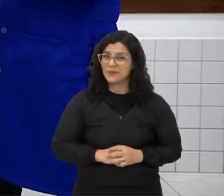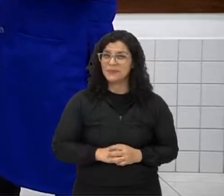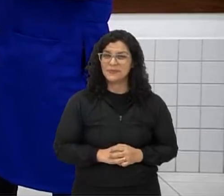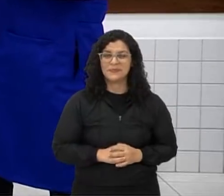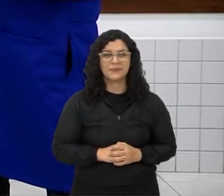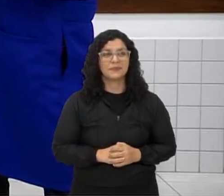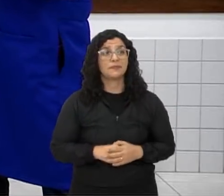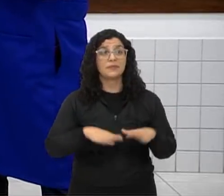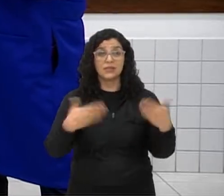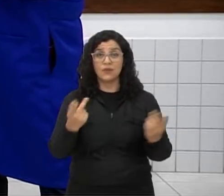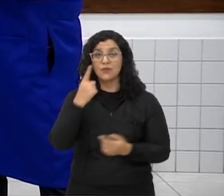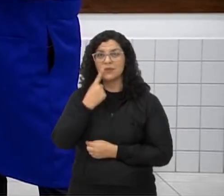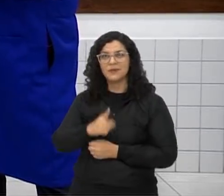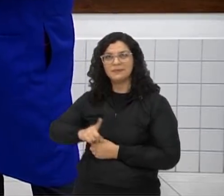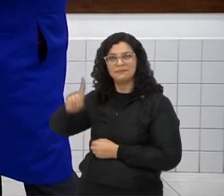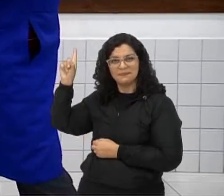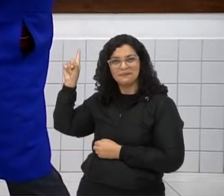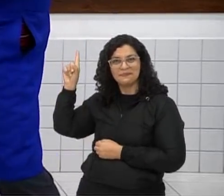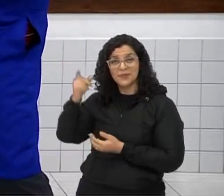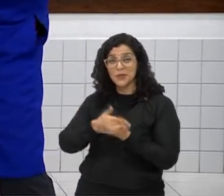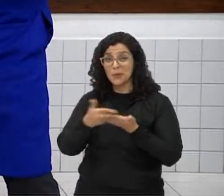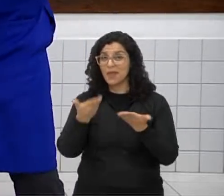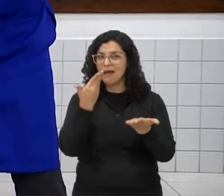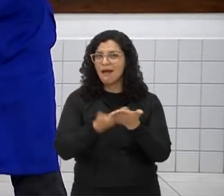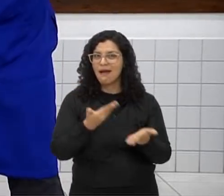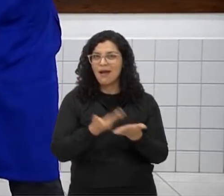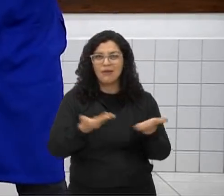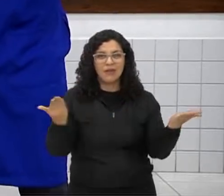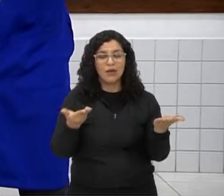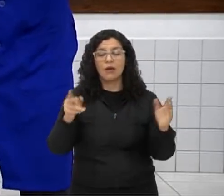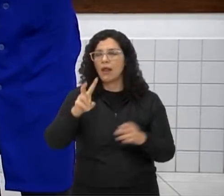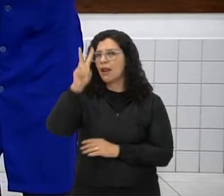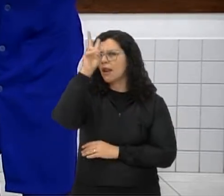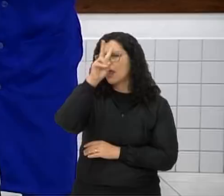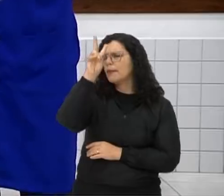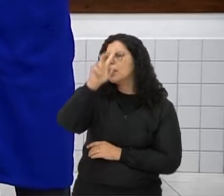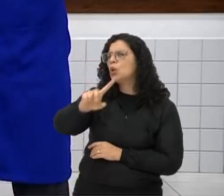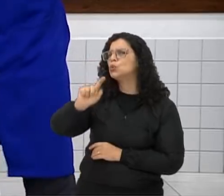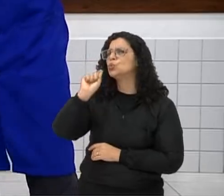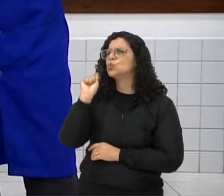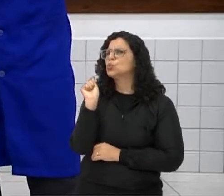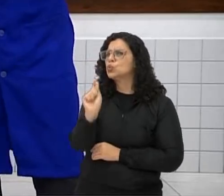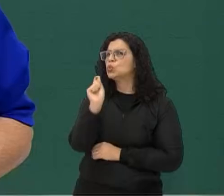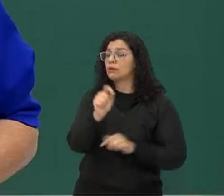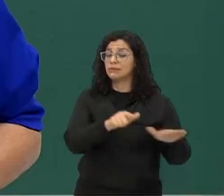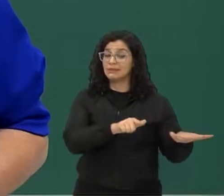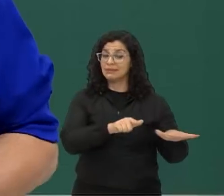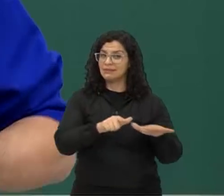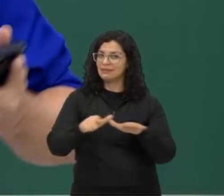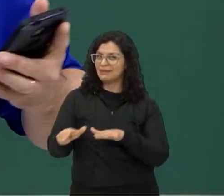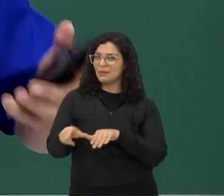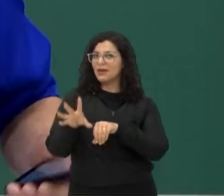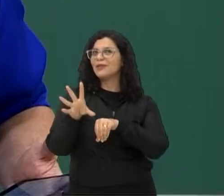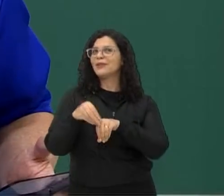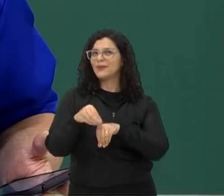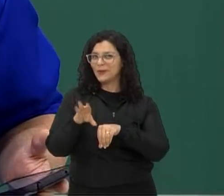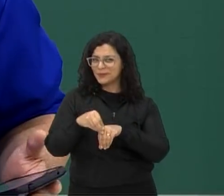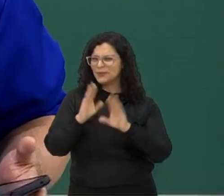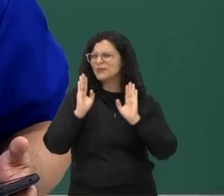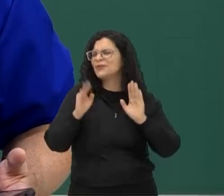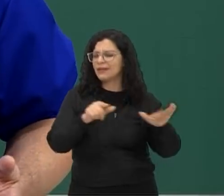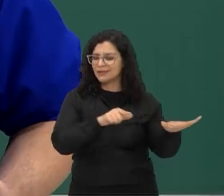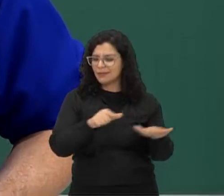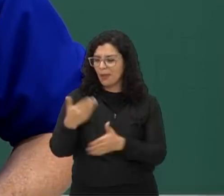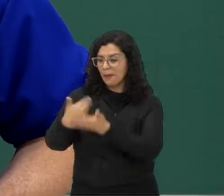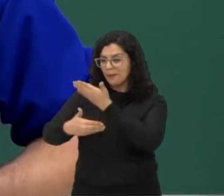Pinhais. Então vamos dar início à nossa aula, relembrando agora a nossa Semana do Conhecimento. Semana do